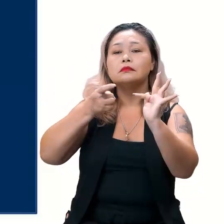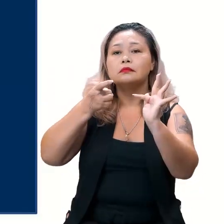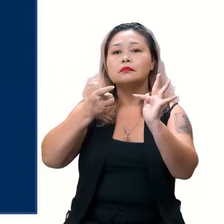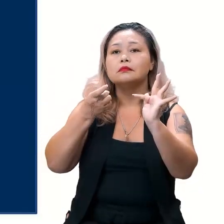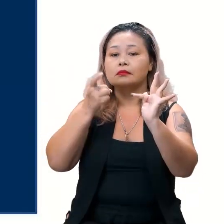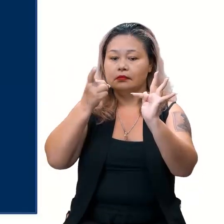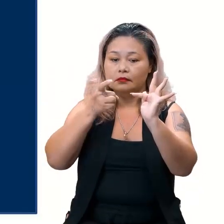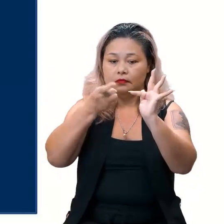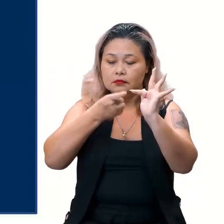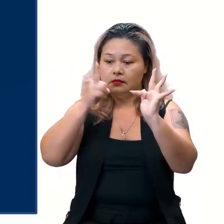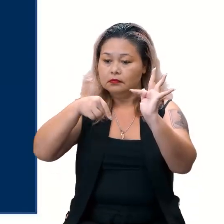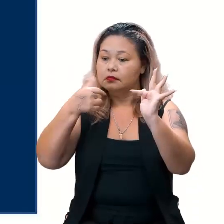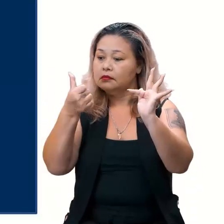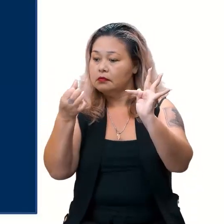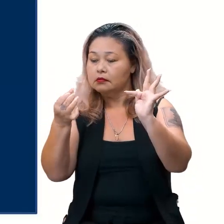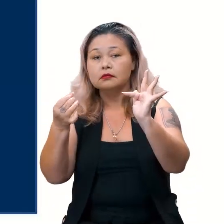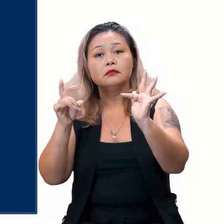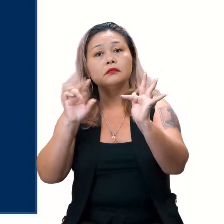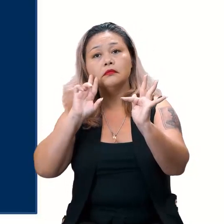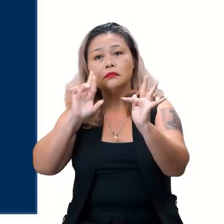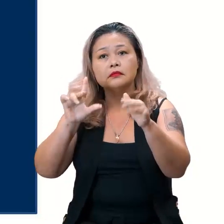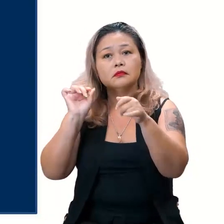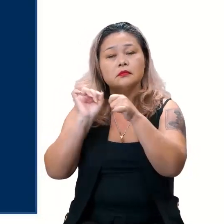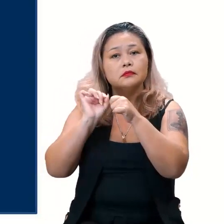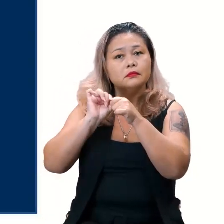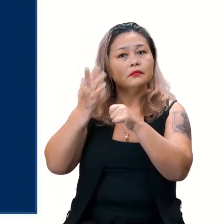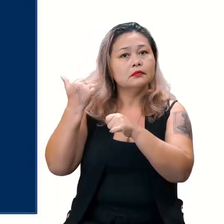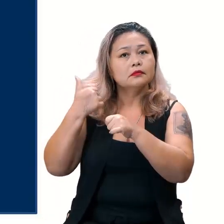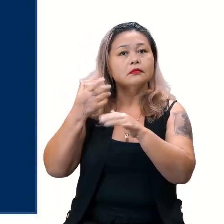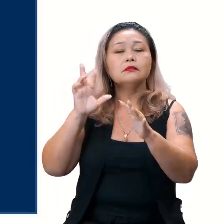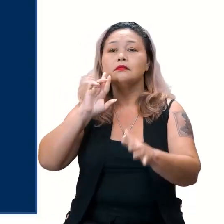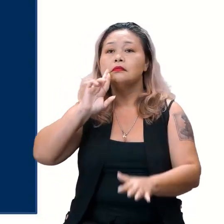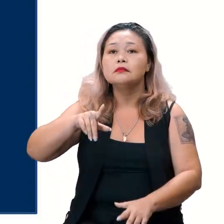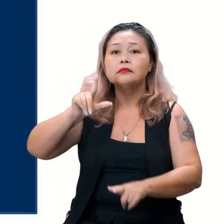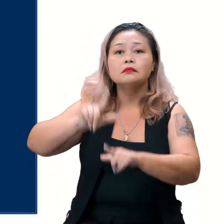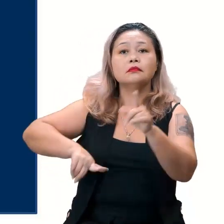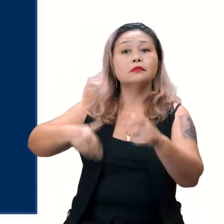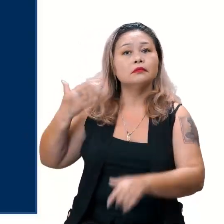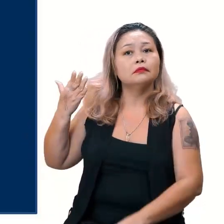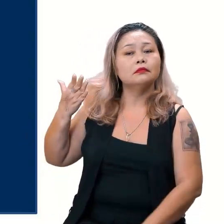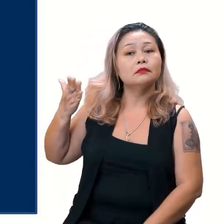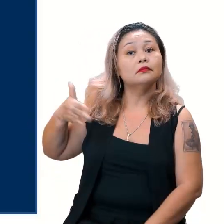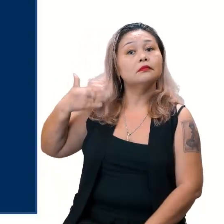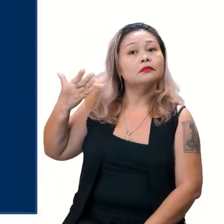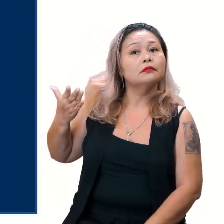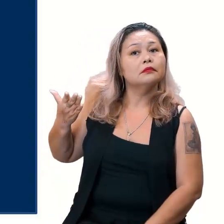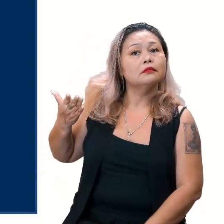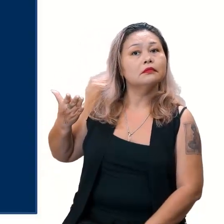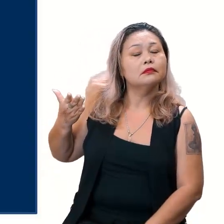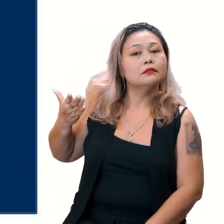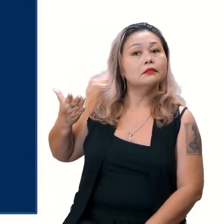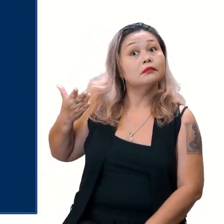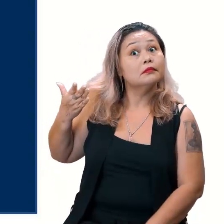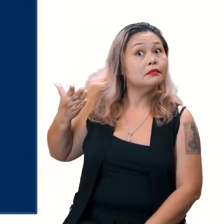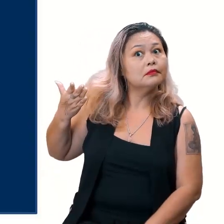é 60, vamos resolver? Vamos lá. Resposta correta é a letra? Letra...